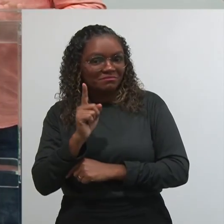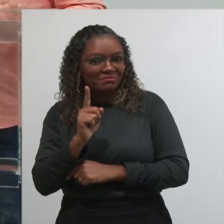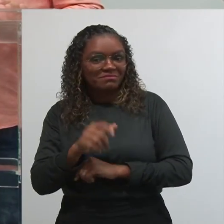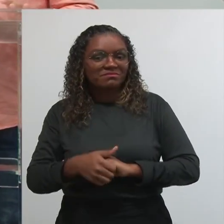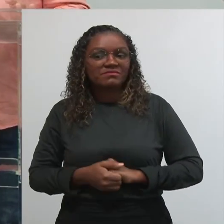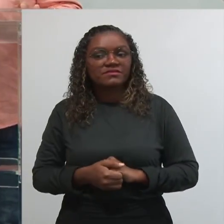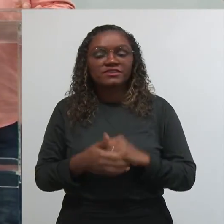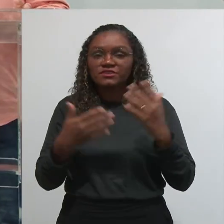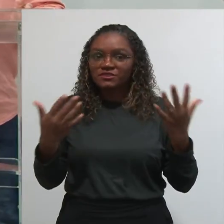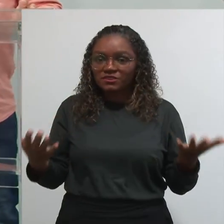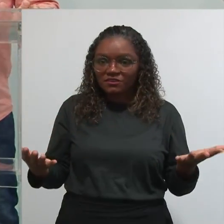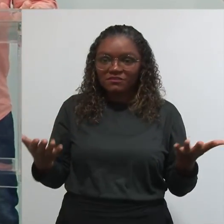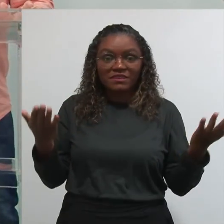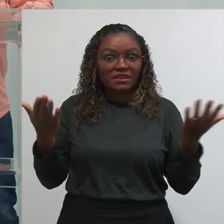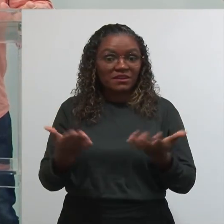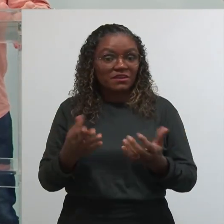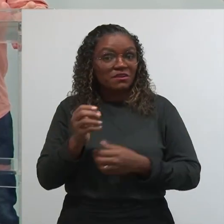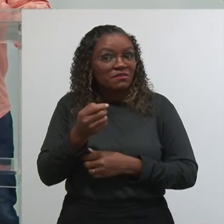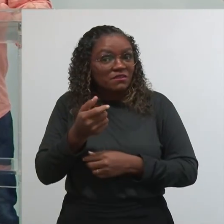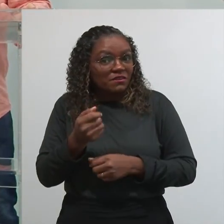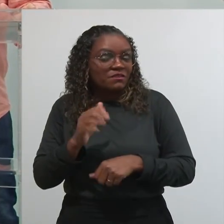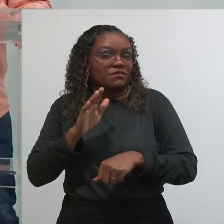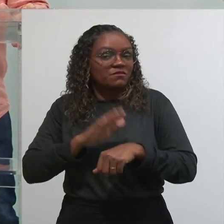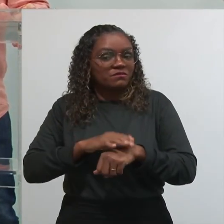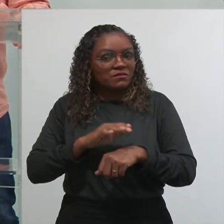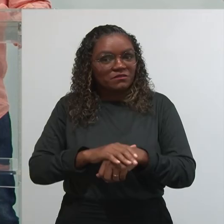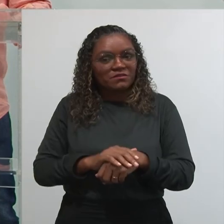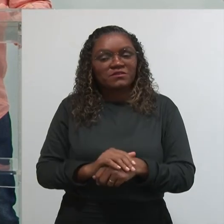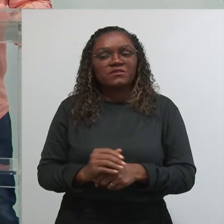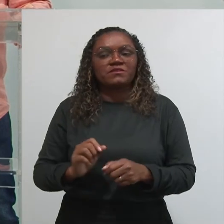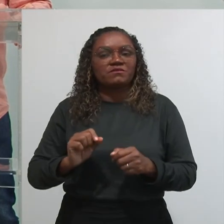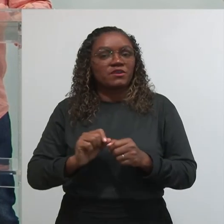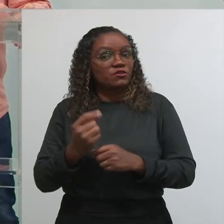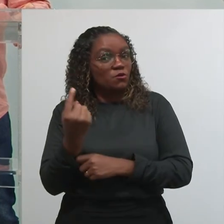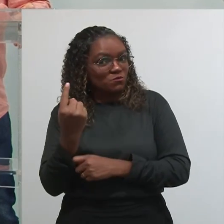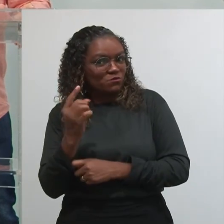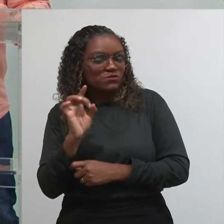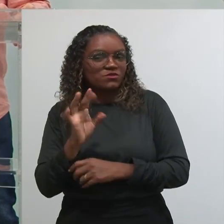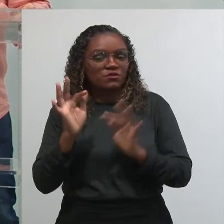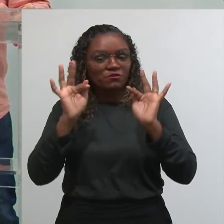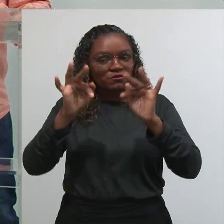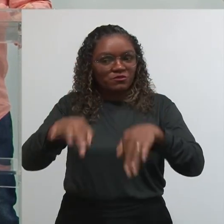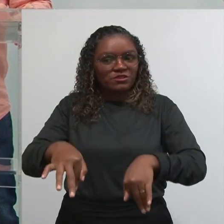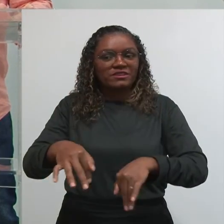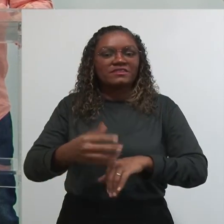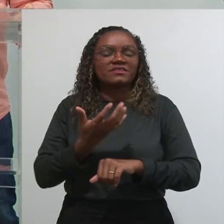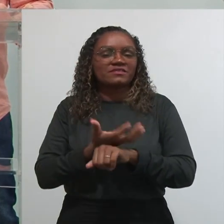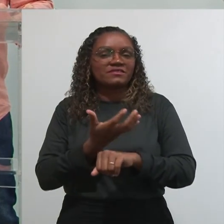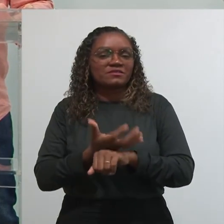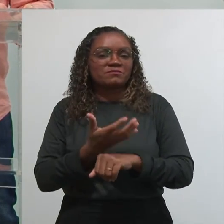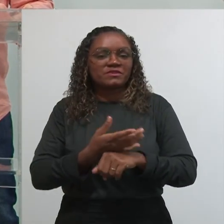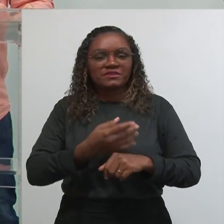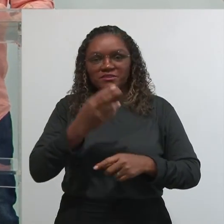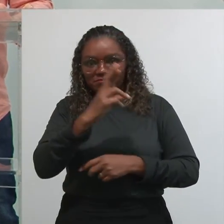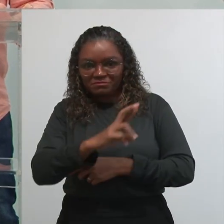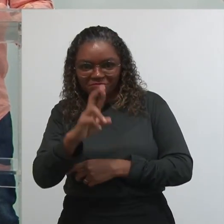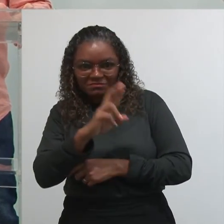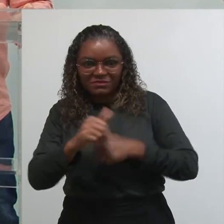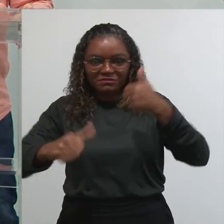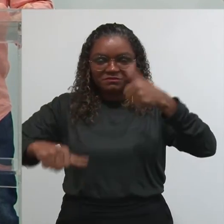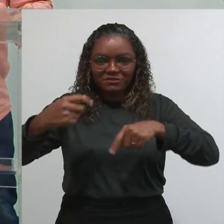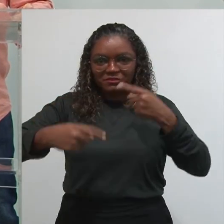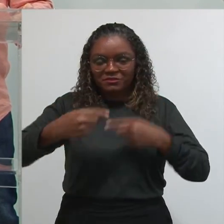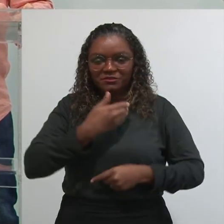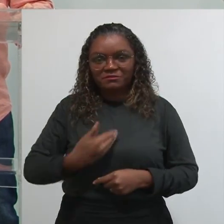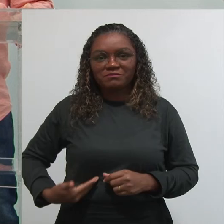é isso, né? Estamos quase lá. Falta só mais uma aula para a gente poder terminar essa nossa disciplina de monitoramento e avaliação de políticas públicas.